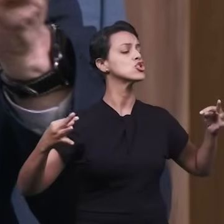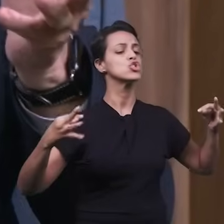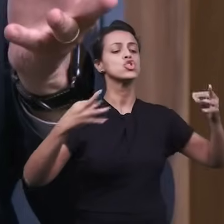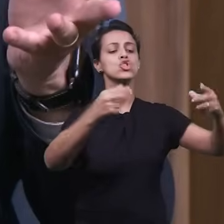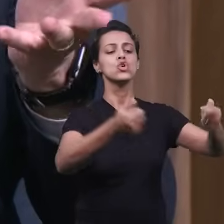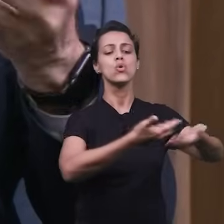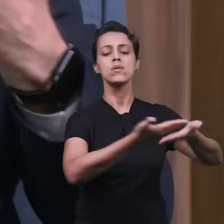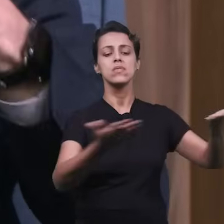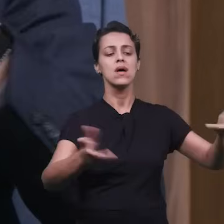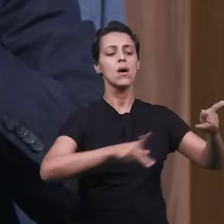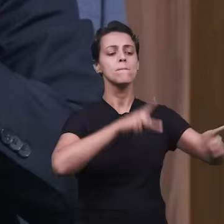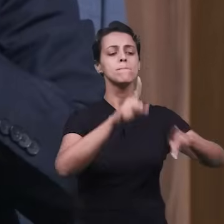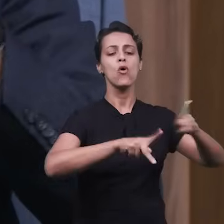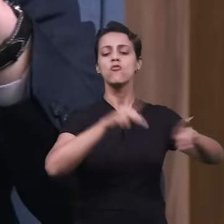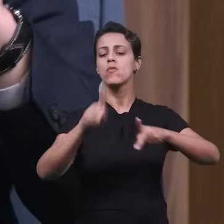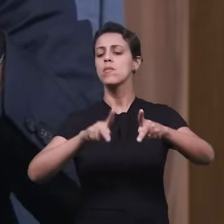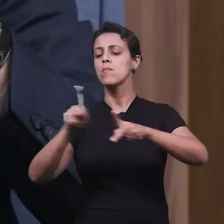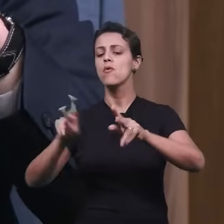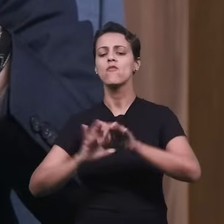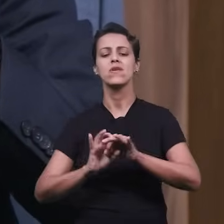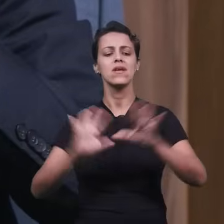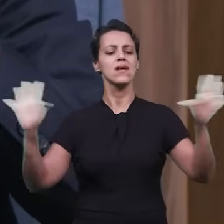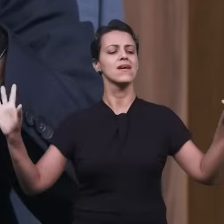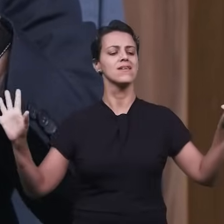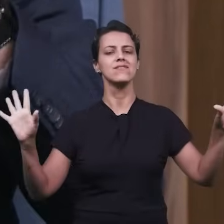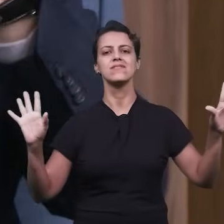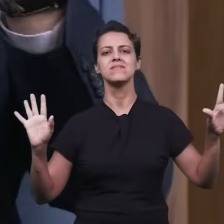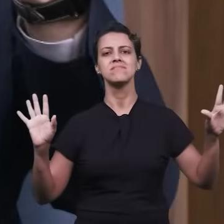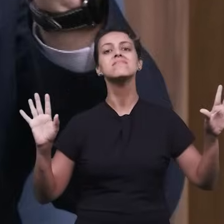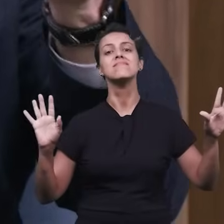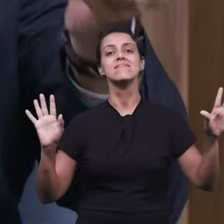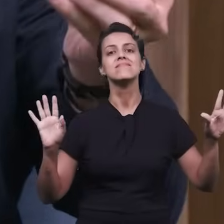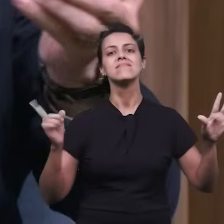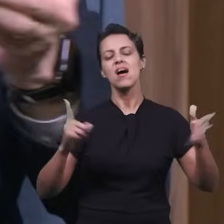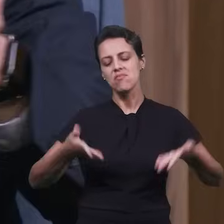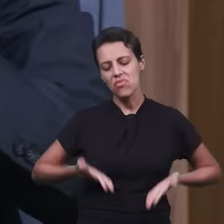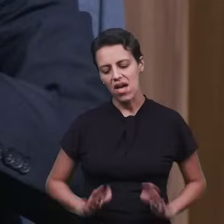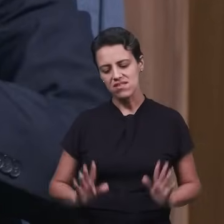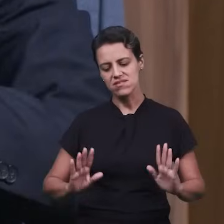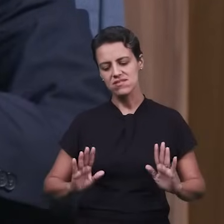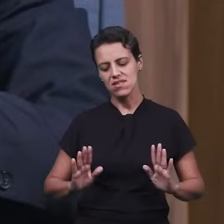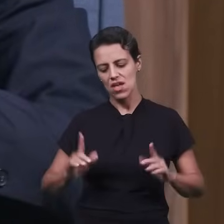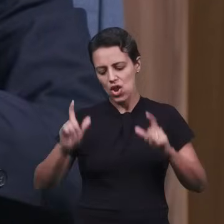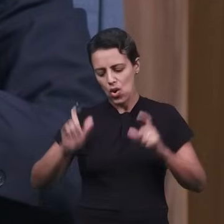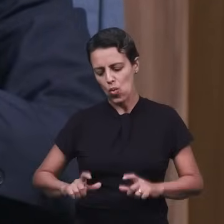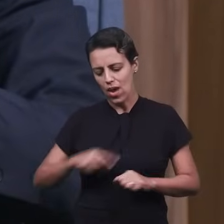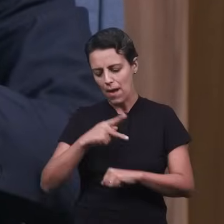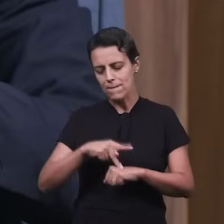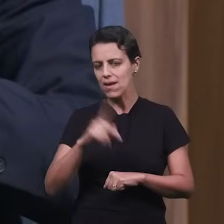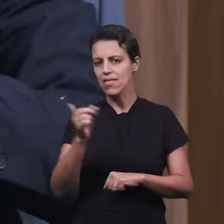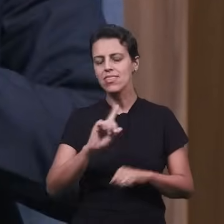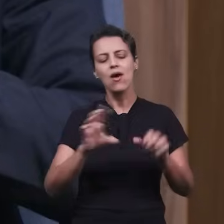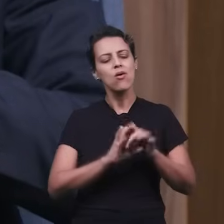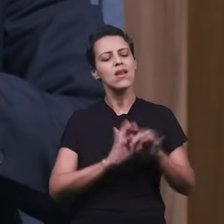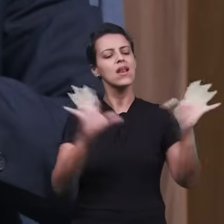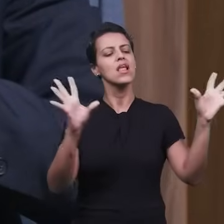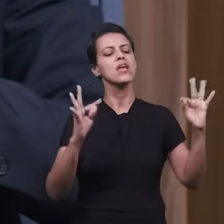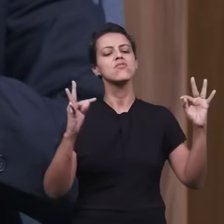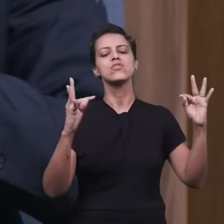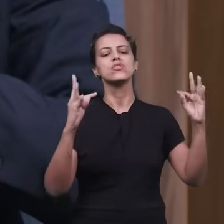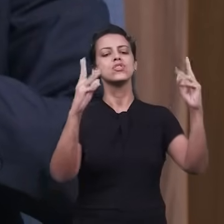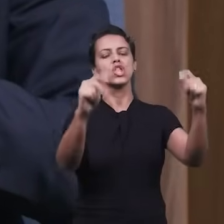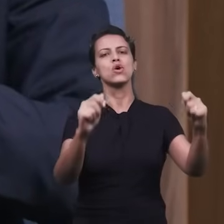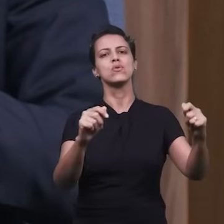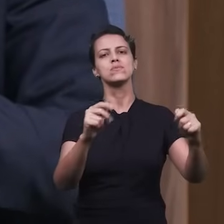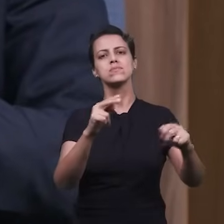todas as gentes, independentemente da sua natureza, da sua nacionalidade. E ela se coloca,